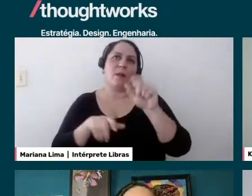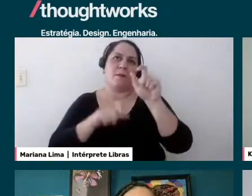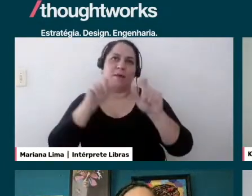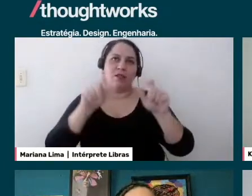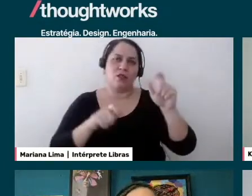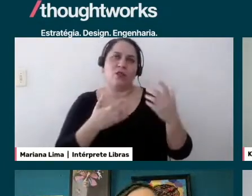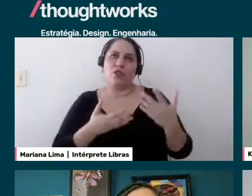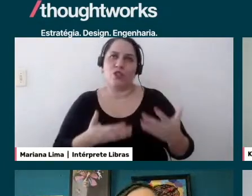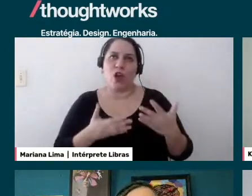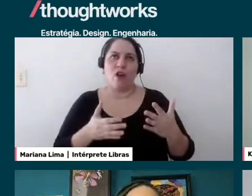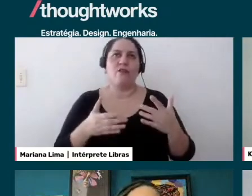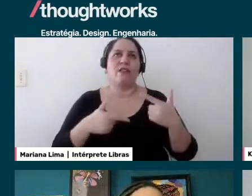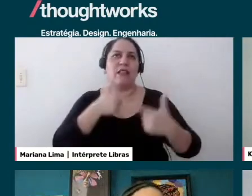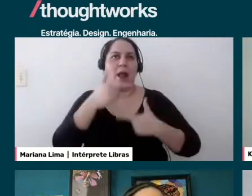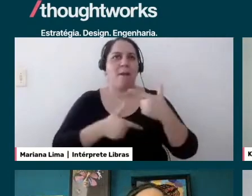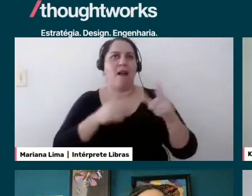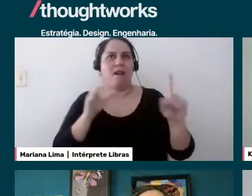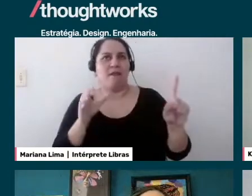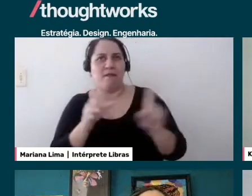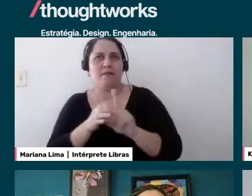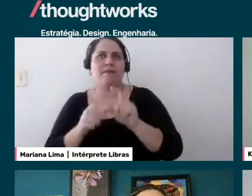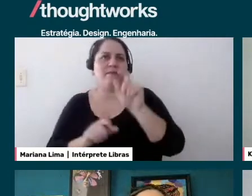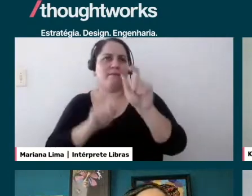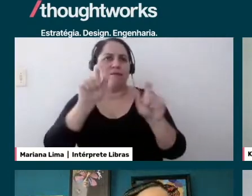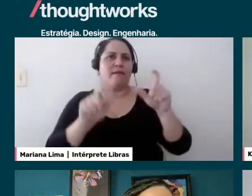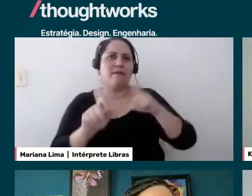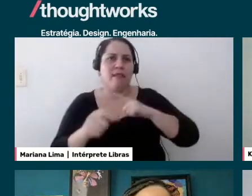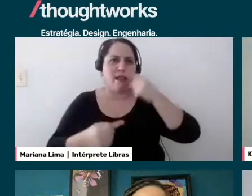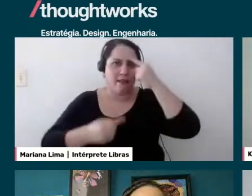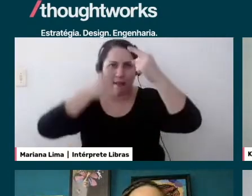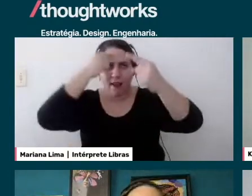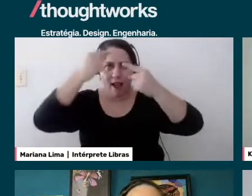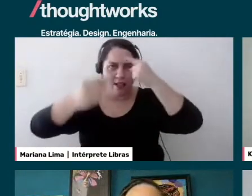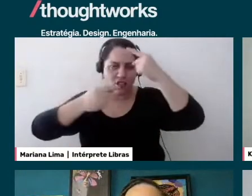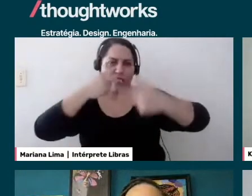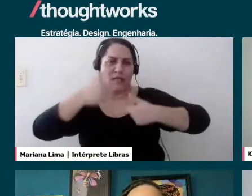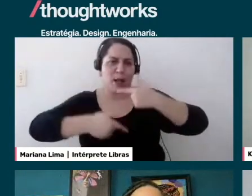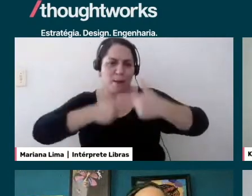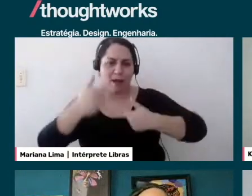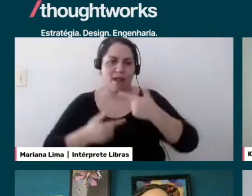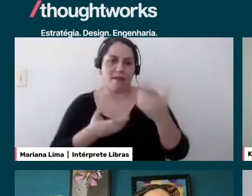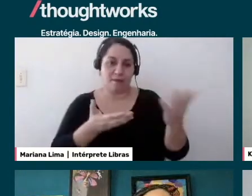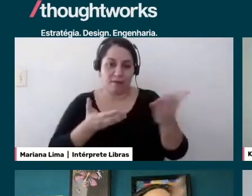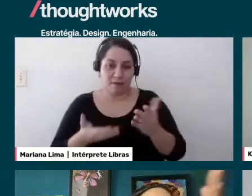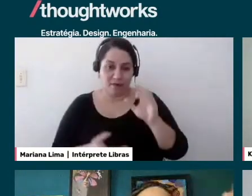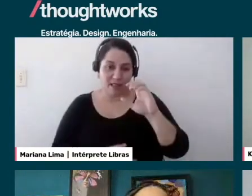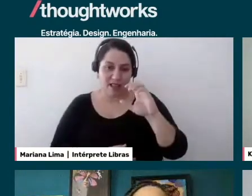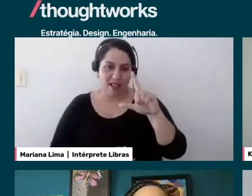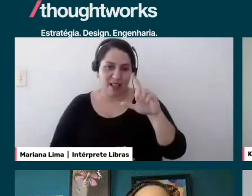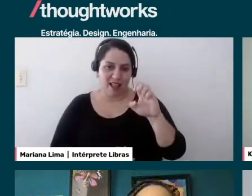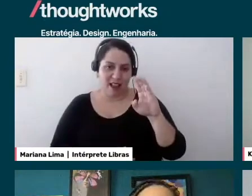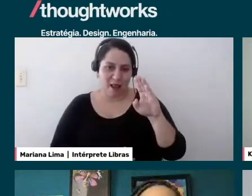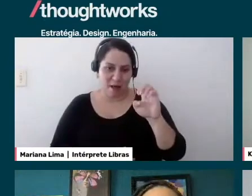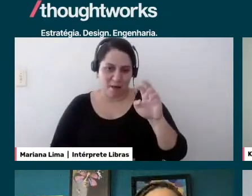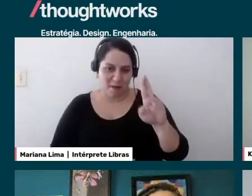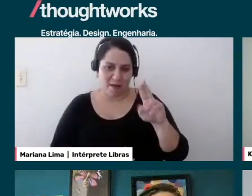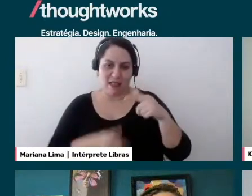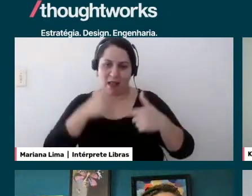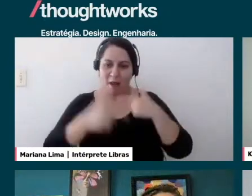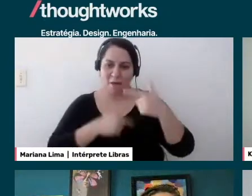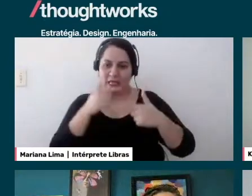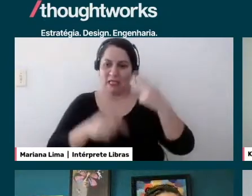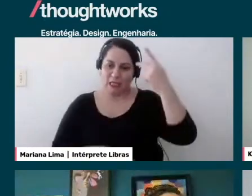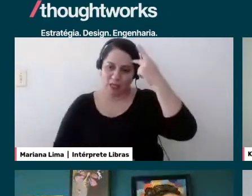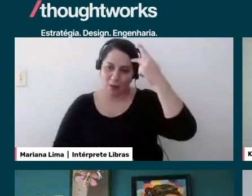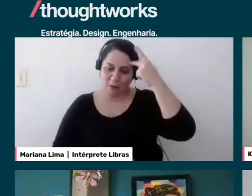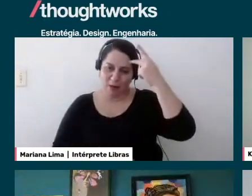e da gente aproveitar o potencial criativo que está presente nisso. E Kleber vem lá da periferia do ABC